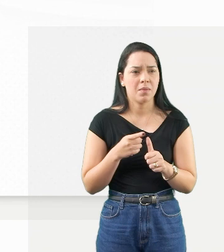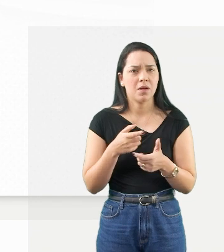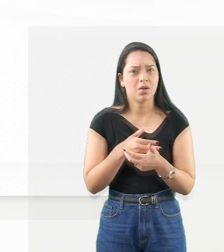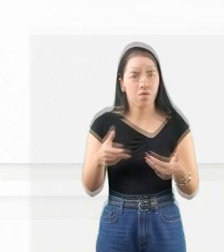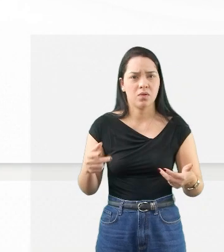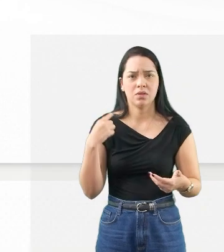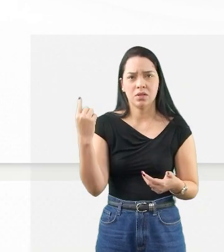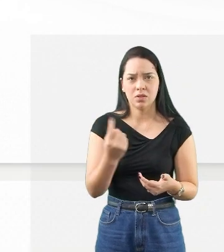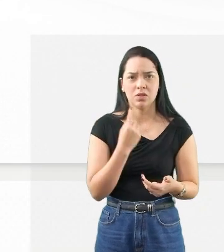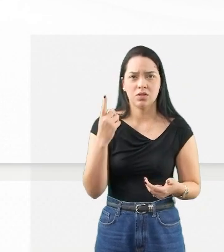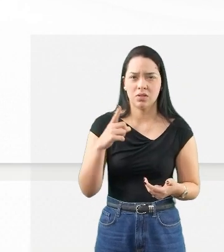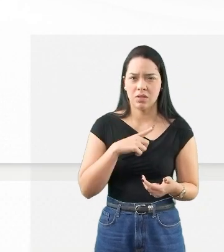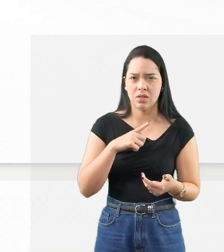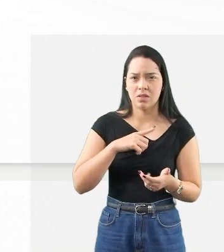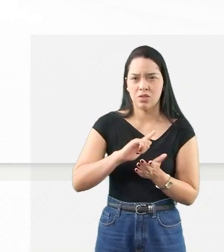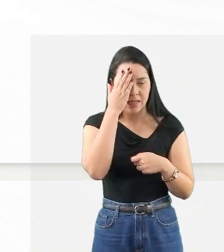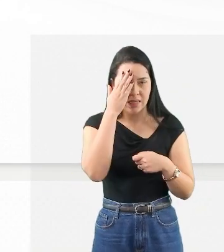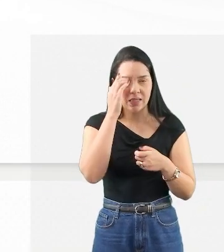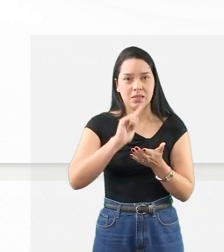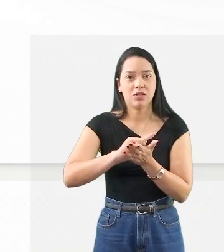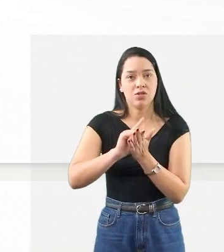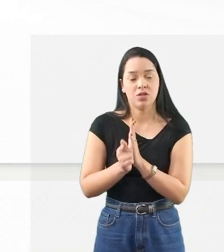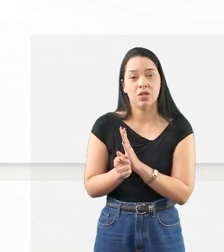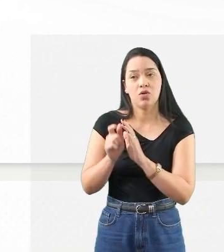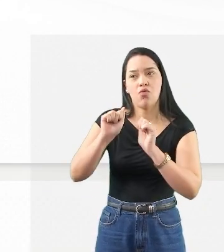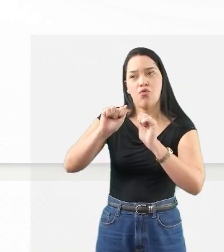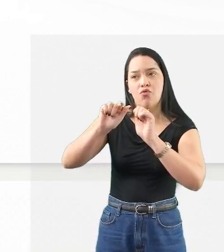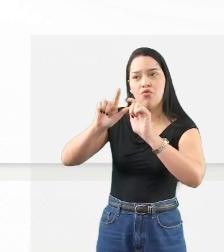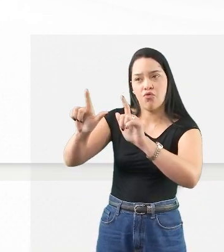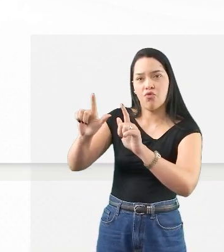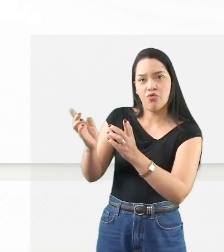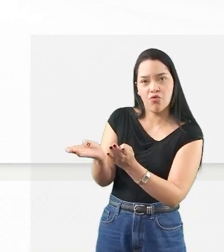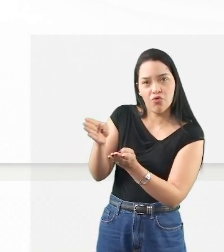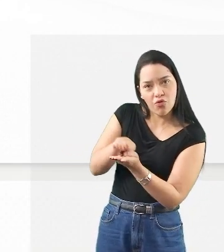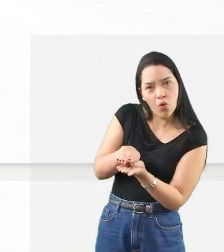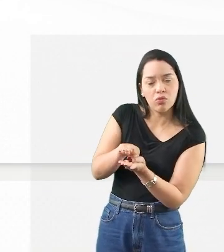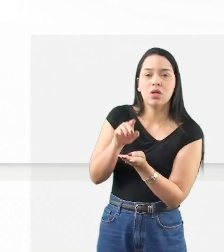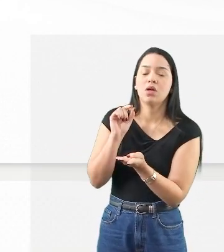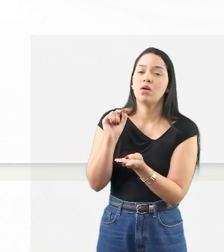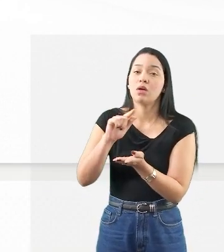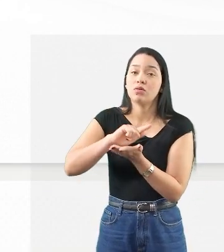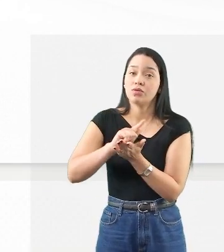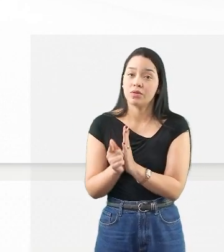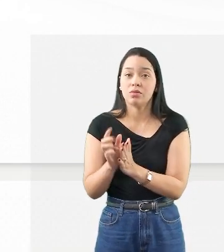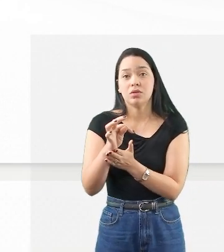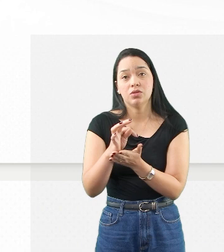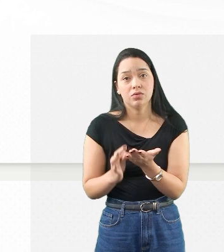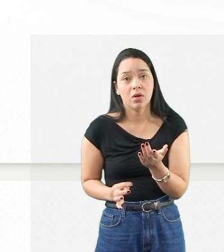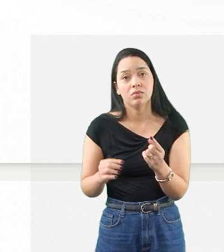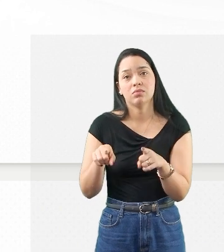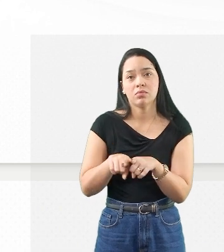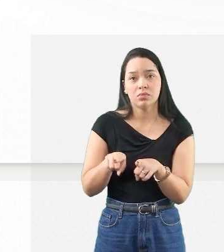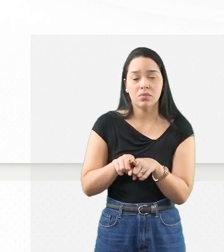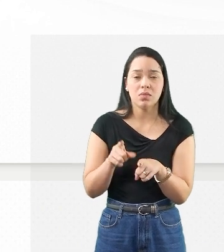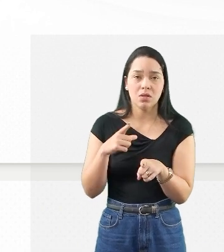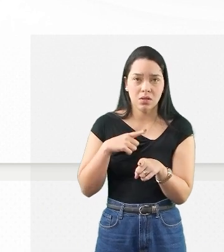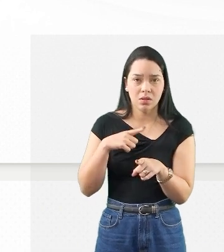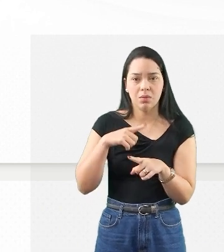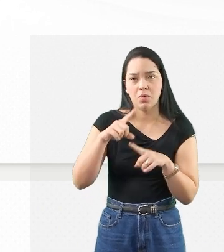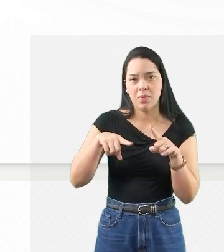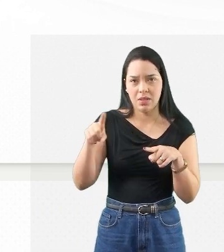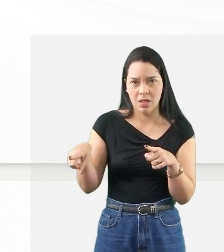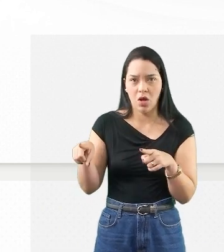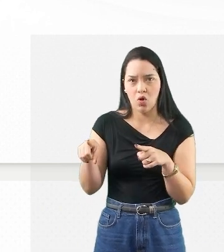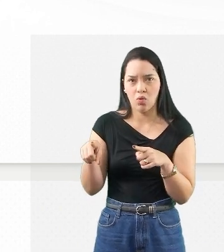gente trabalha com esse gênero textual folder, é que ele é um gênero textual, que ele é constituído por um material gráfico,